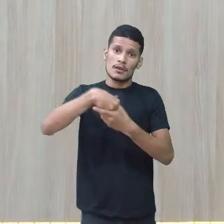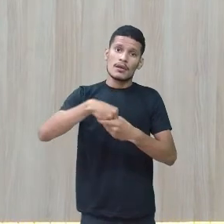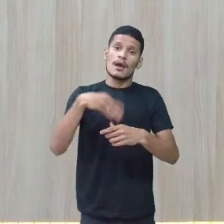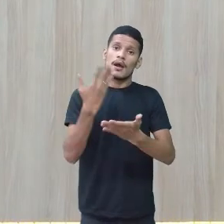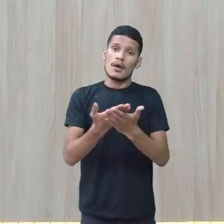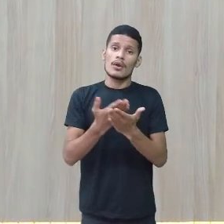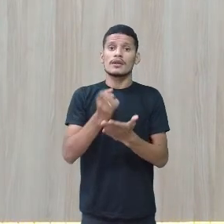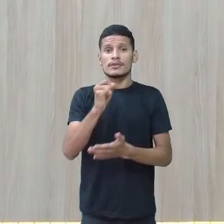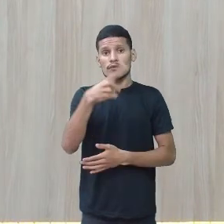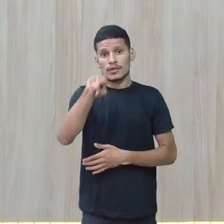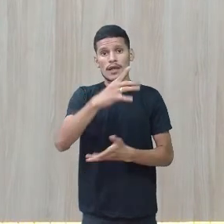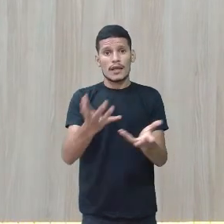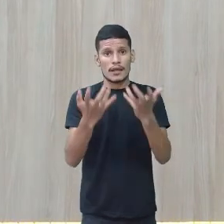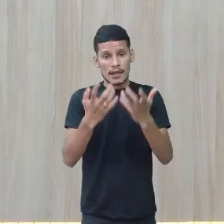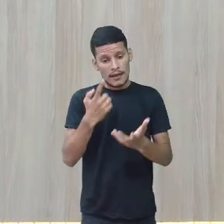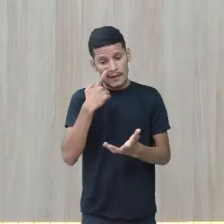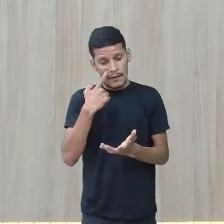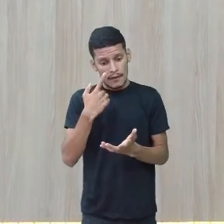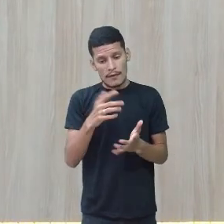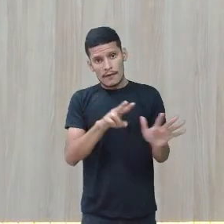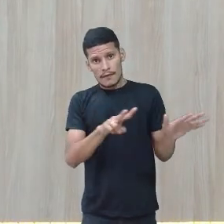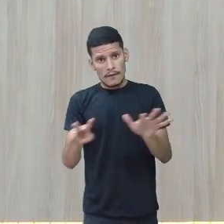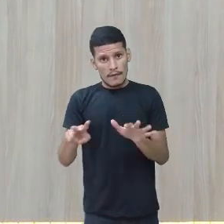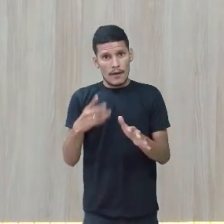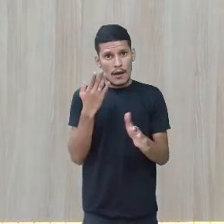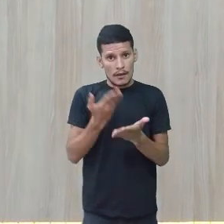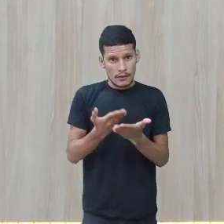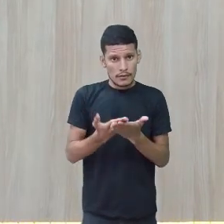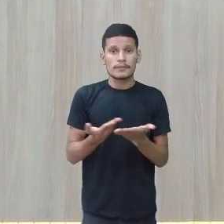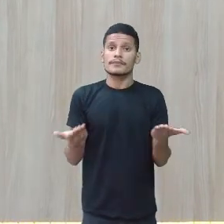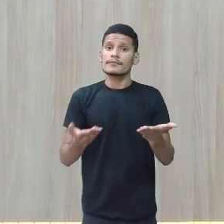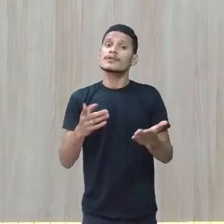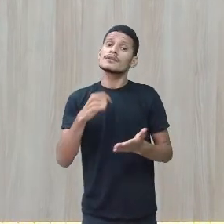vocês quiserem ver mais alguma coisa durante a semana. E se você tiver alguma